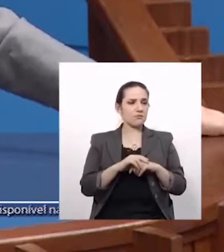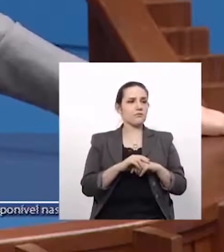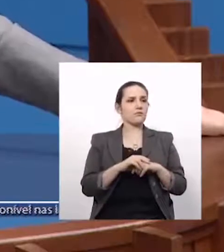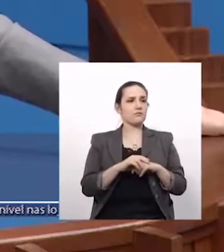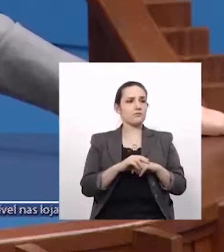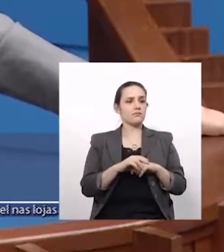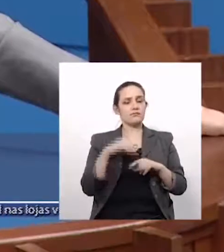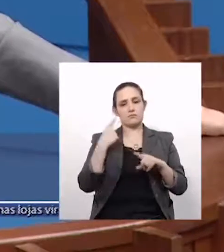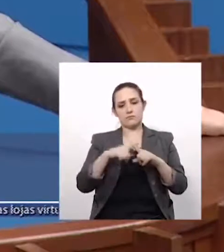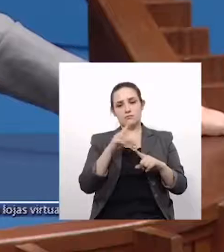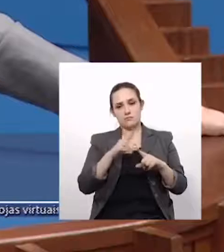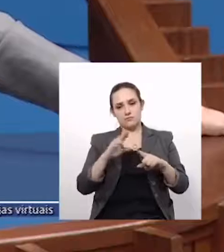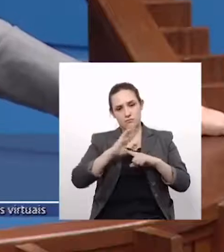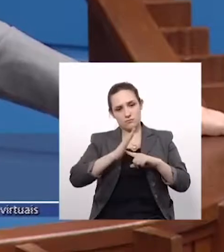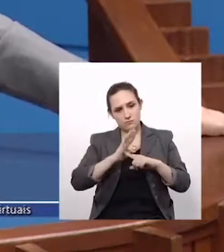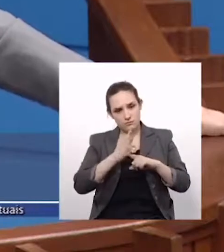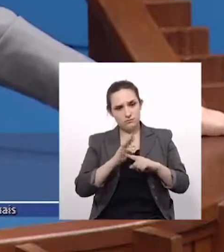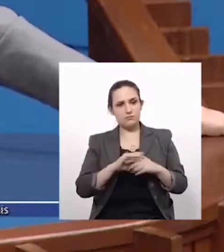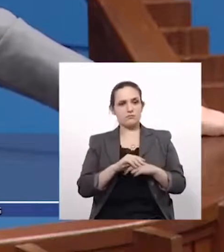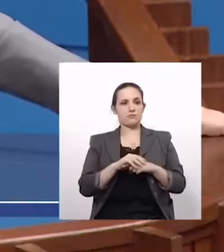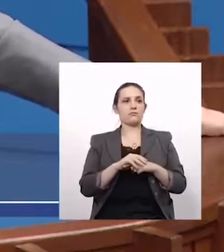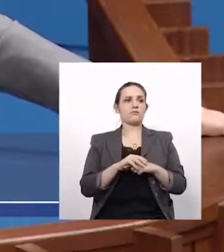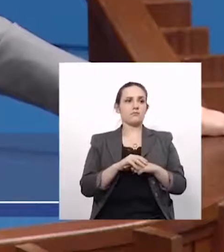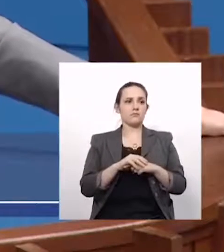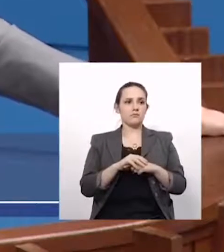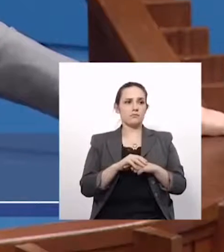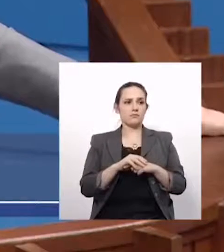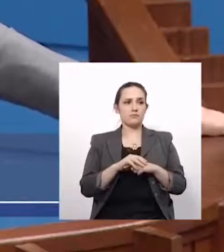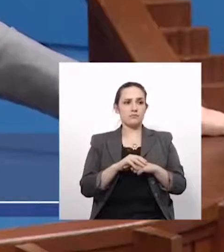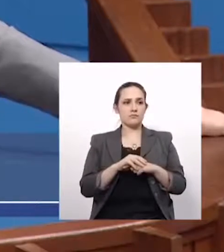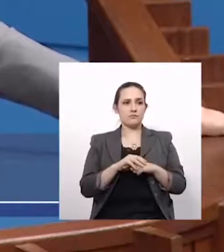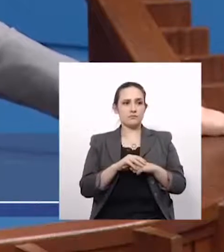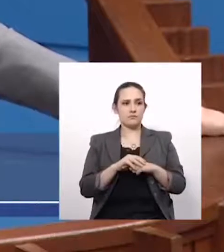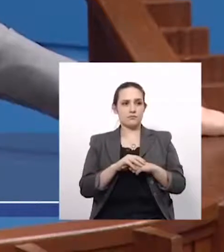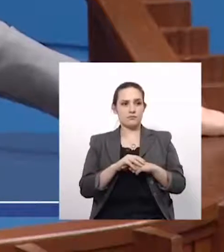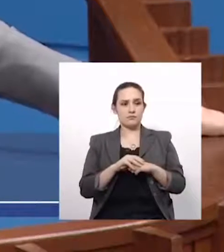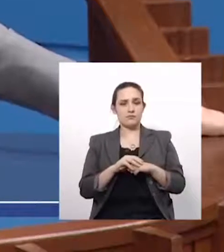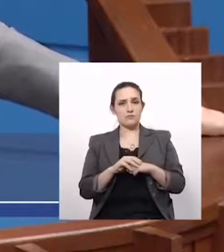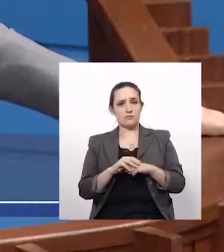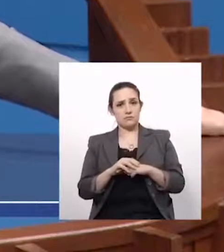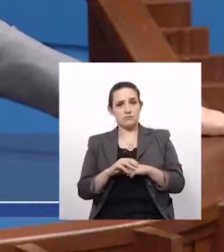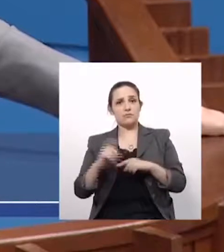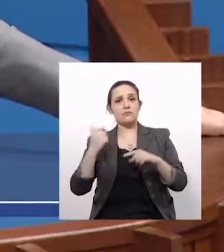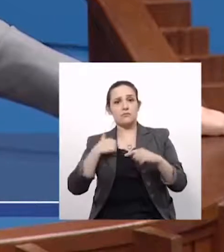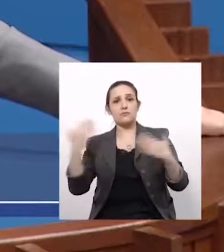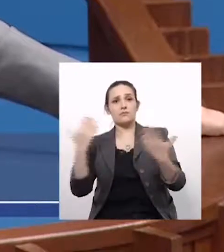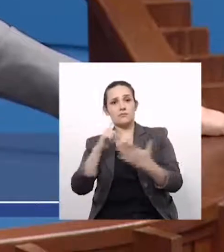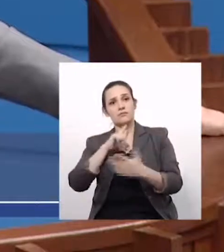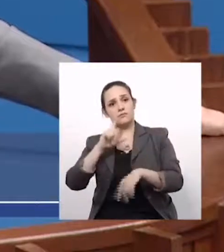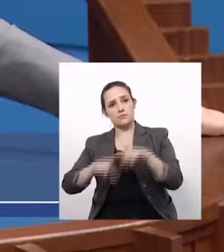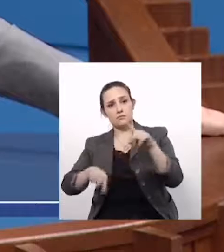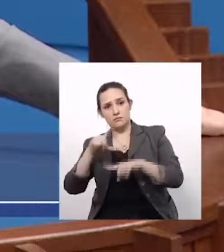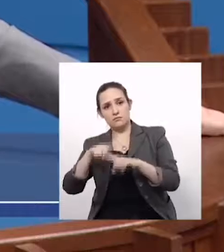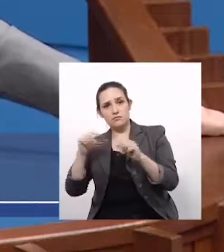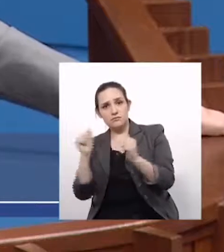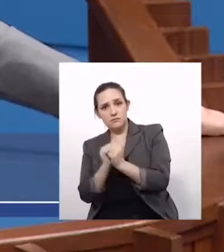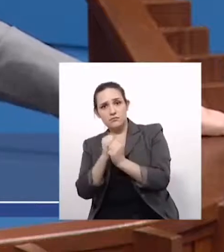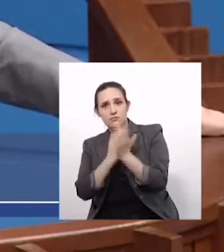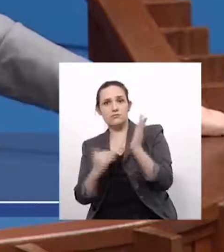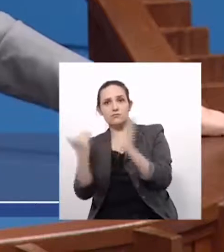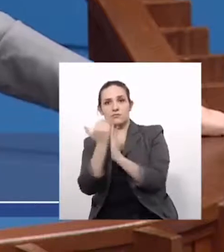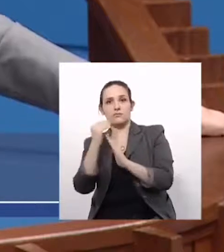O ventilador? Eu anexei um equipamento que eu não tinha na minha residência? Ou